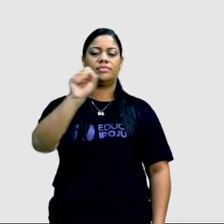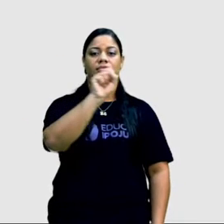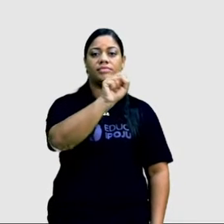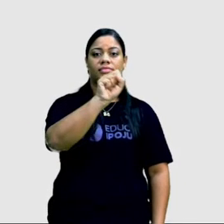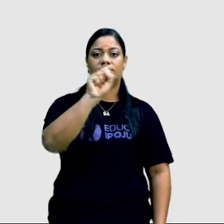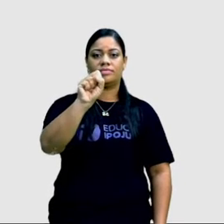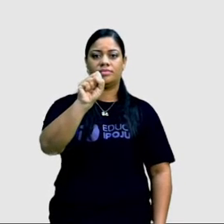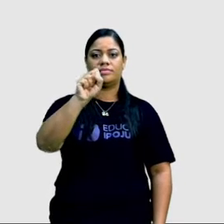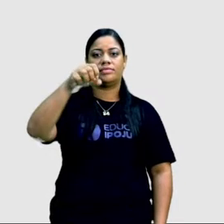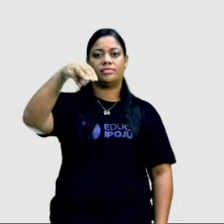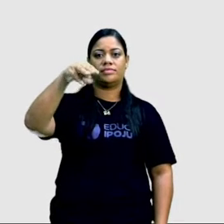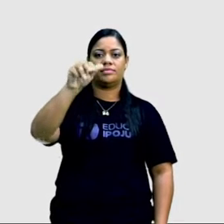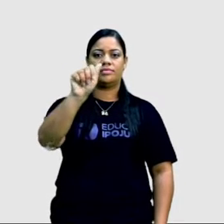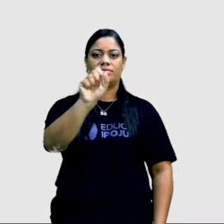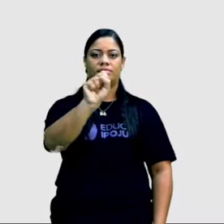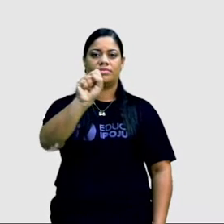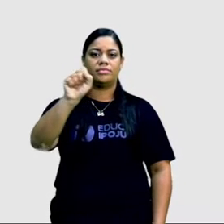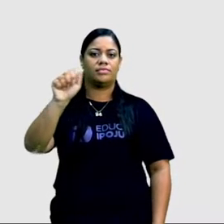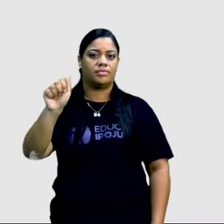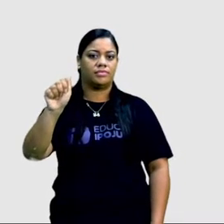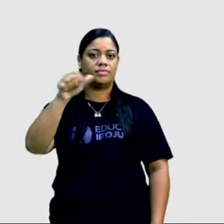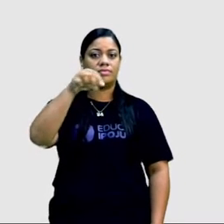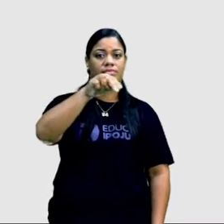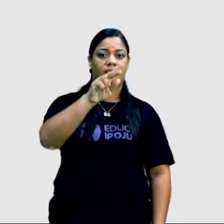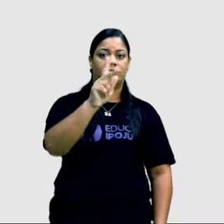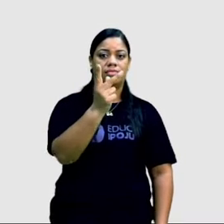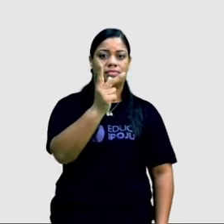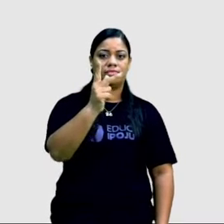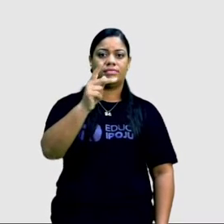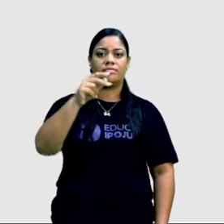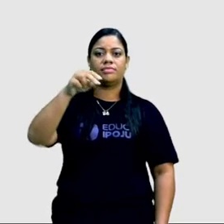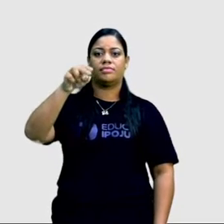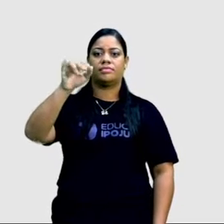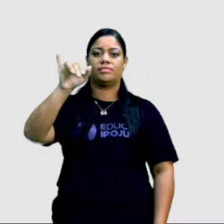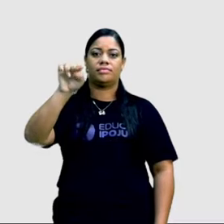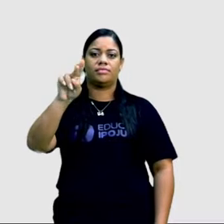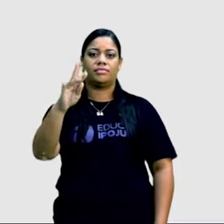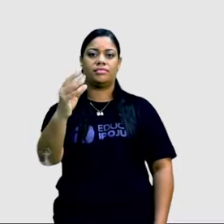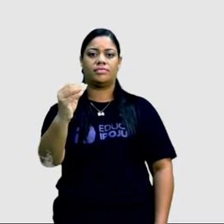SS, massa. NH, ninho.